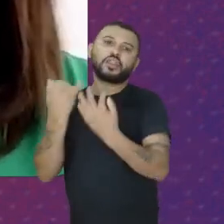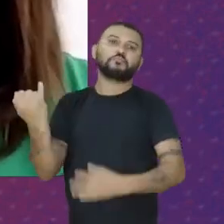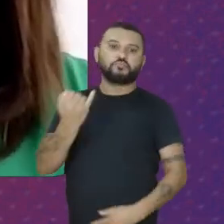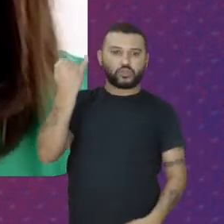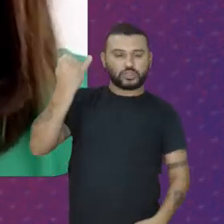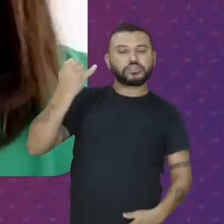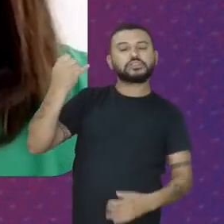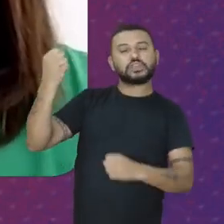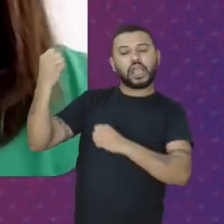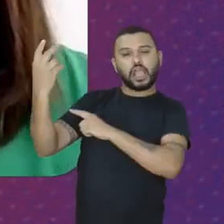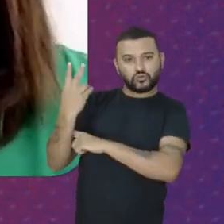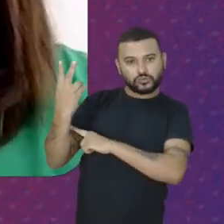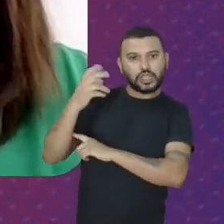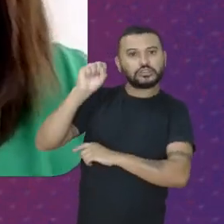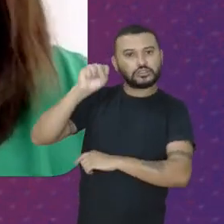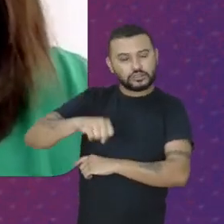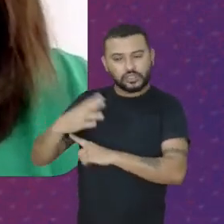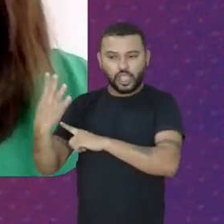nós queremos